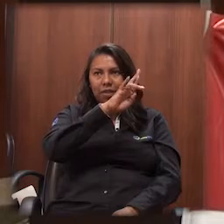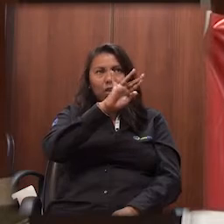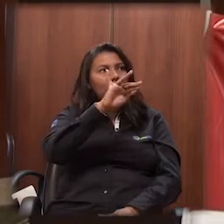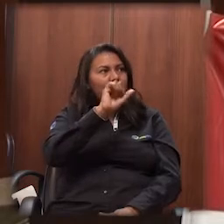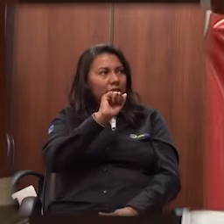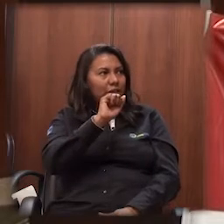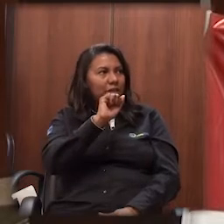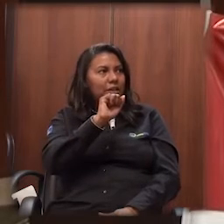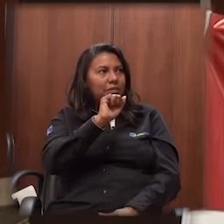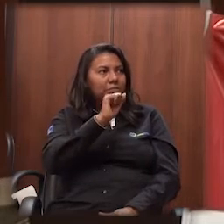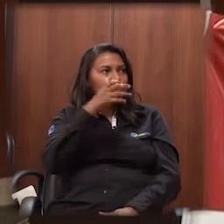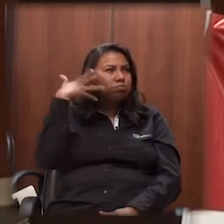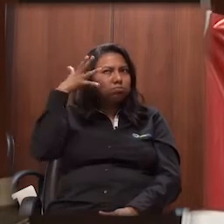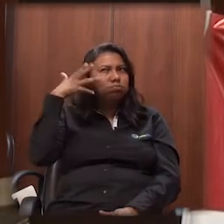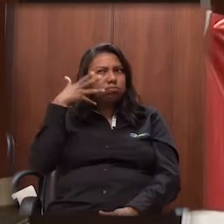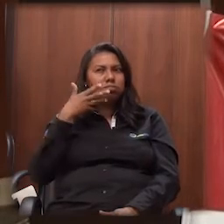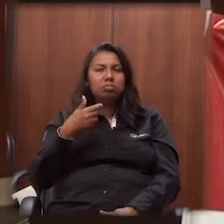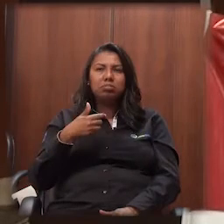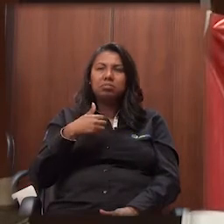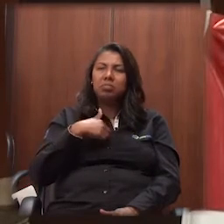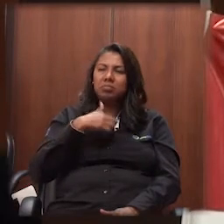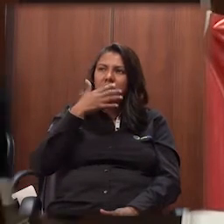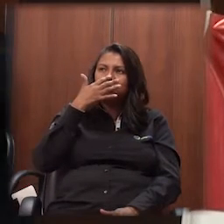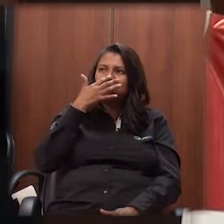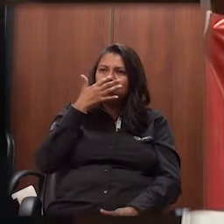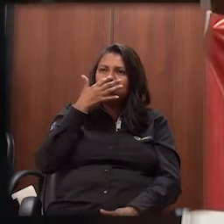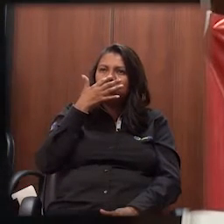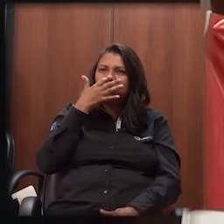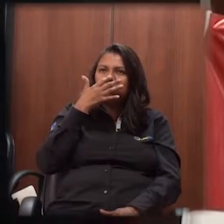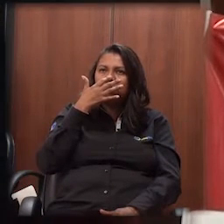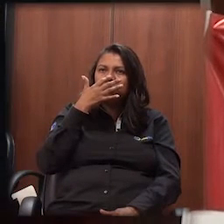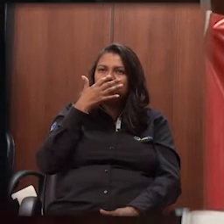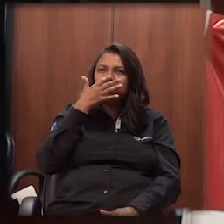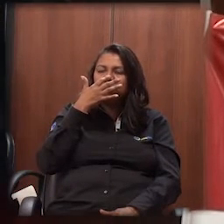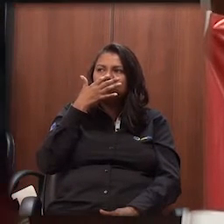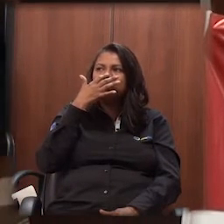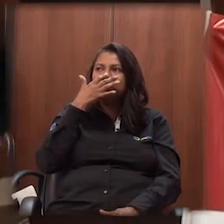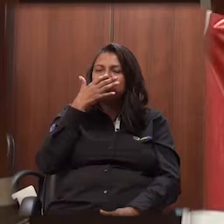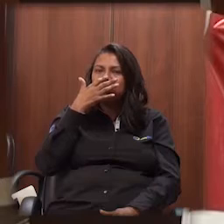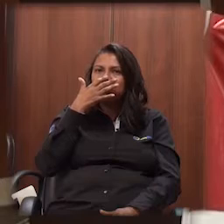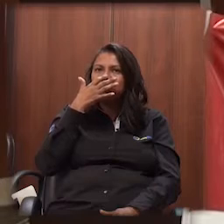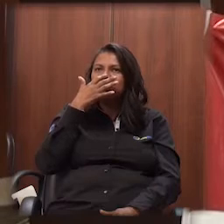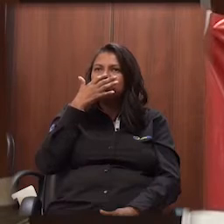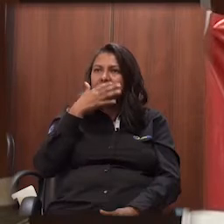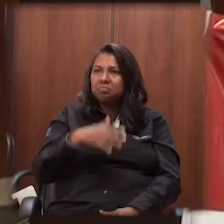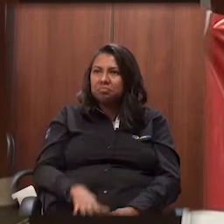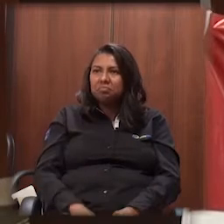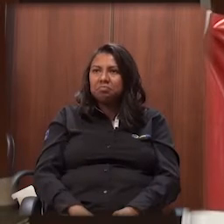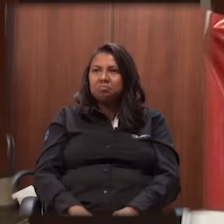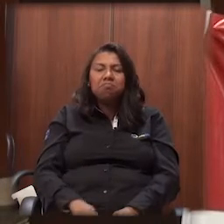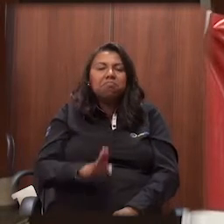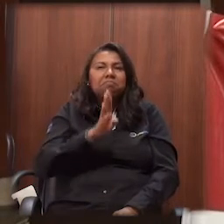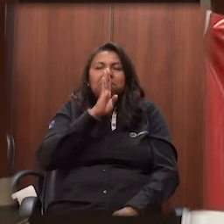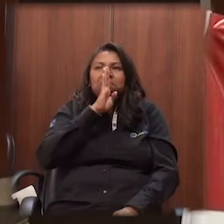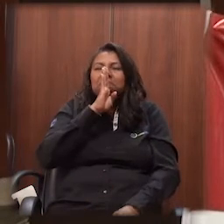me deixaram assim, e como diria Paulo Freire, em pasmo pedagógico. Ou seja, emudecida